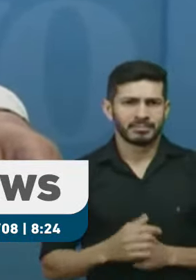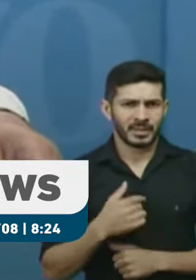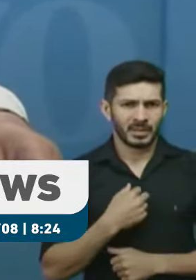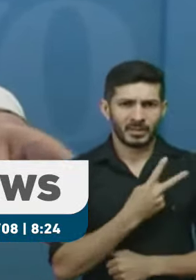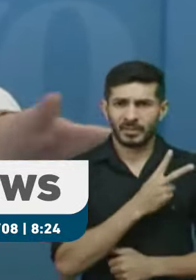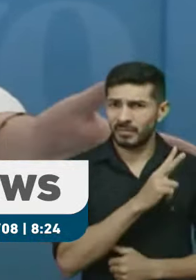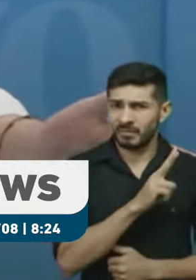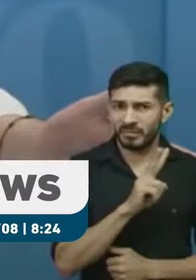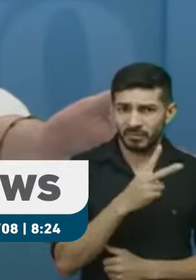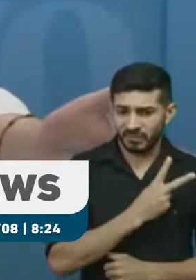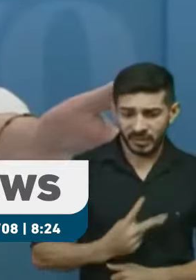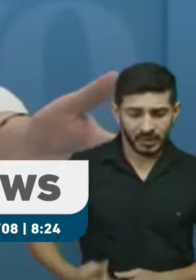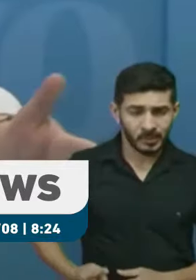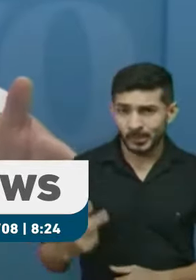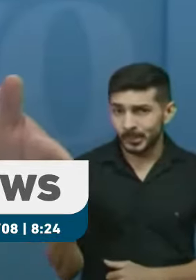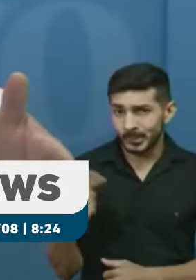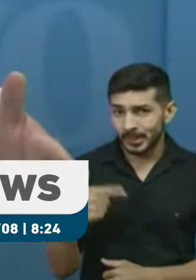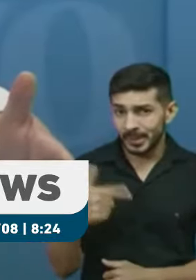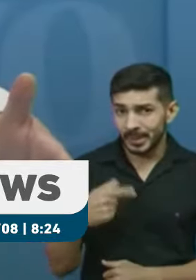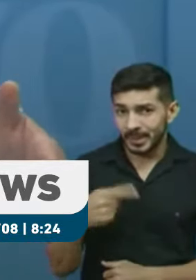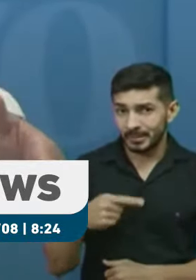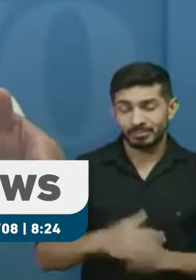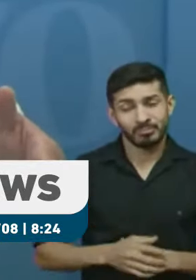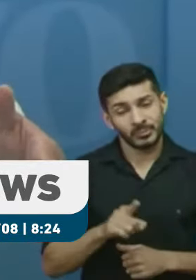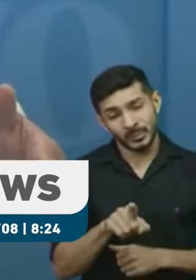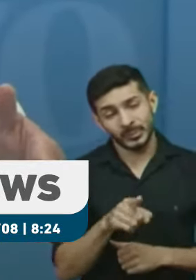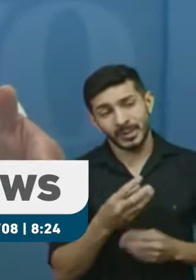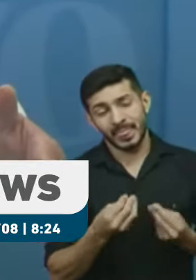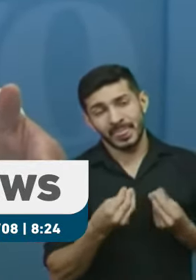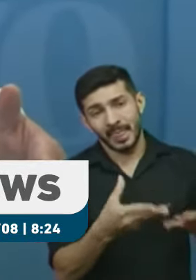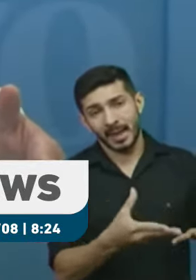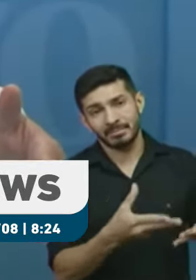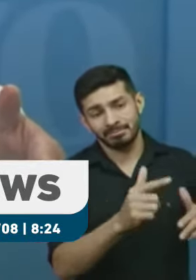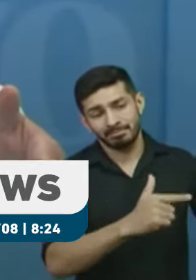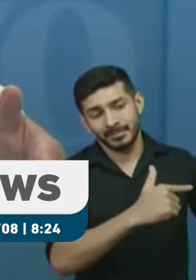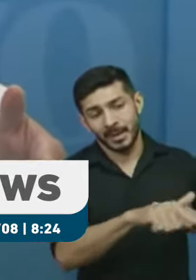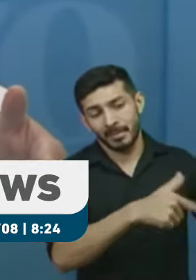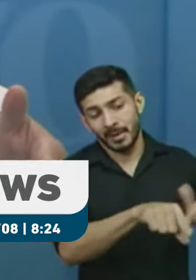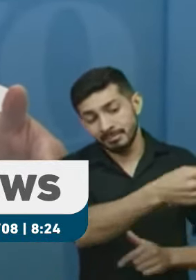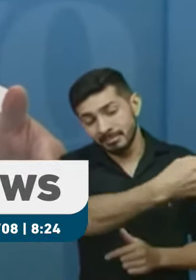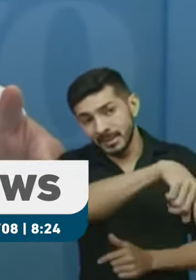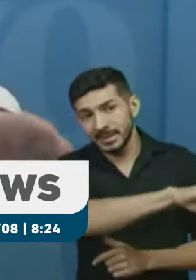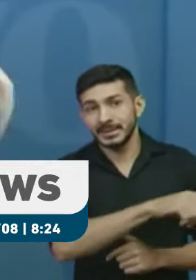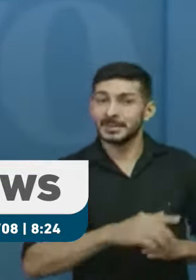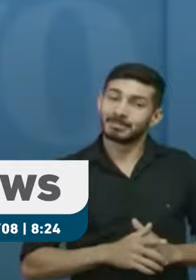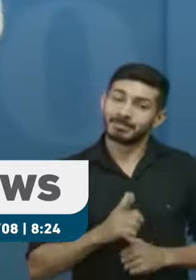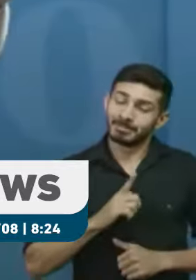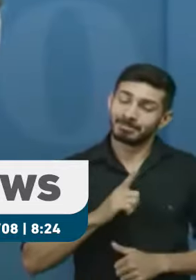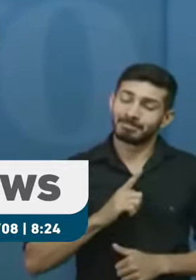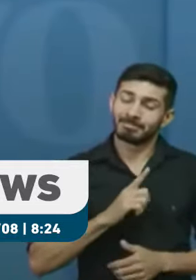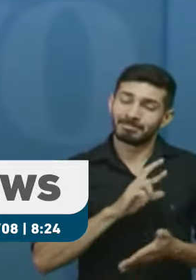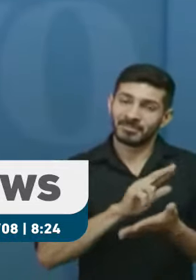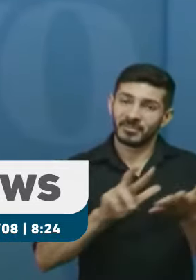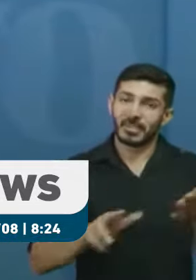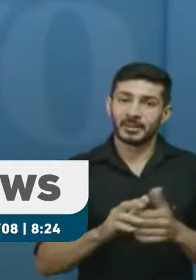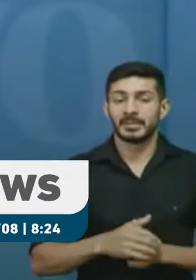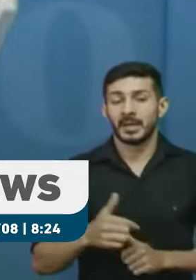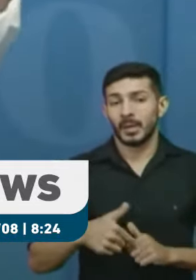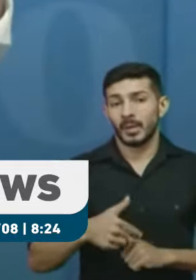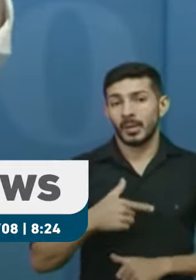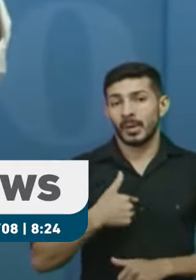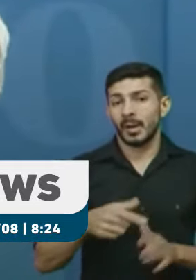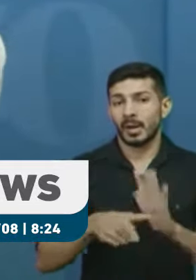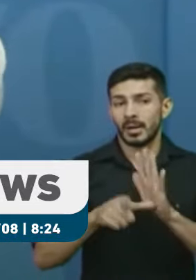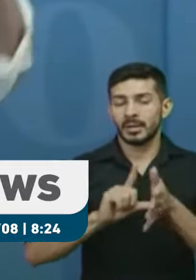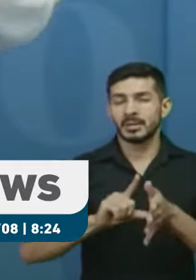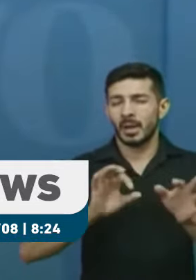porque eu não dou 1000 cargos a cada um que é o caso que o senhor dá tem vereador que tem 200 400 e 1000 quando eu tava montando a chapa